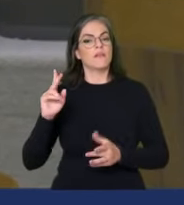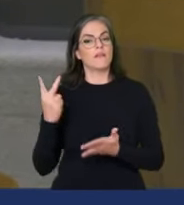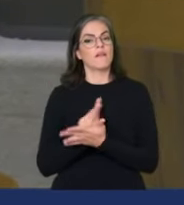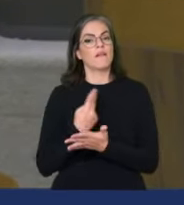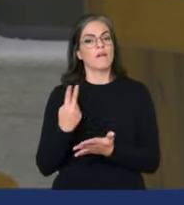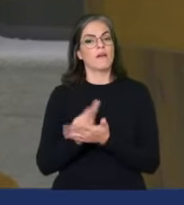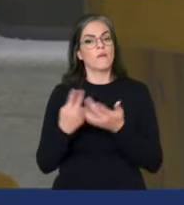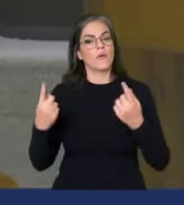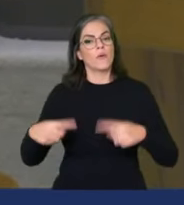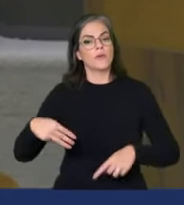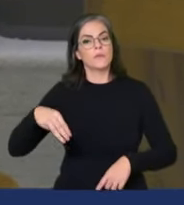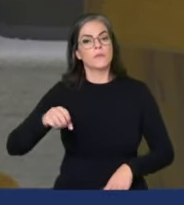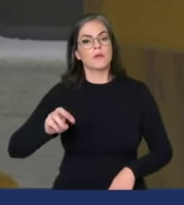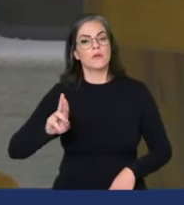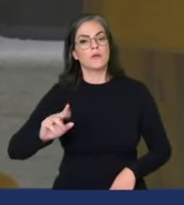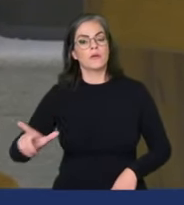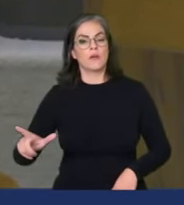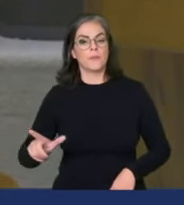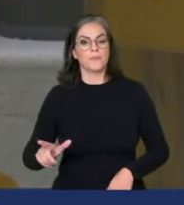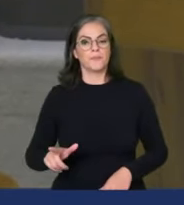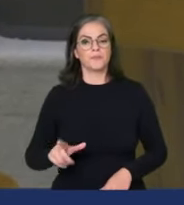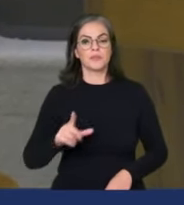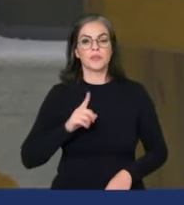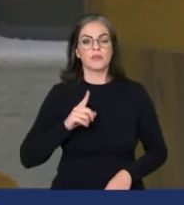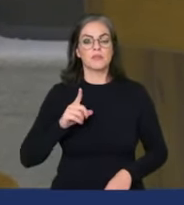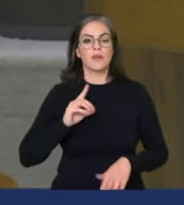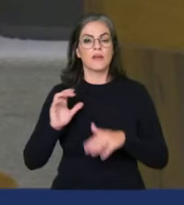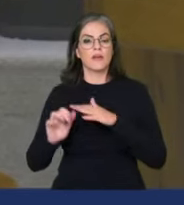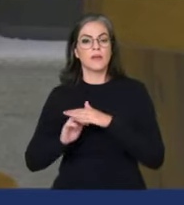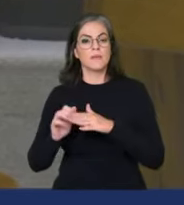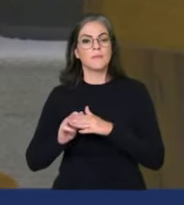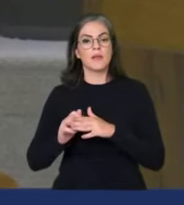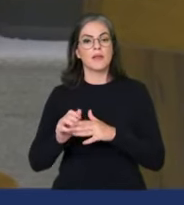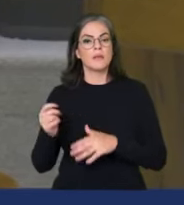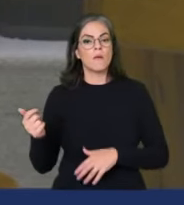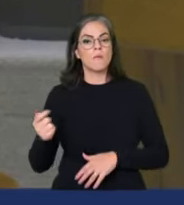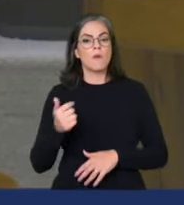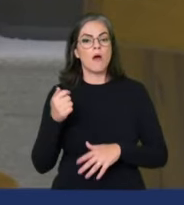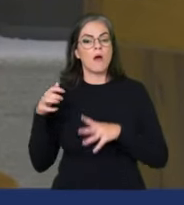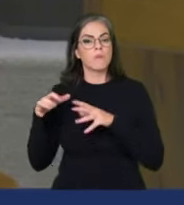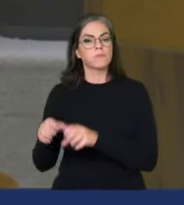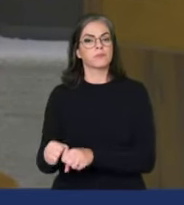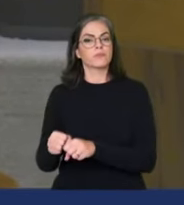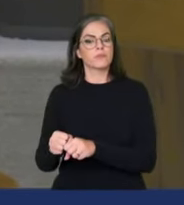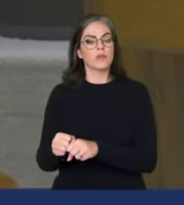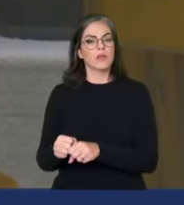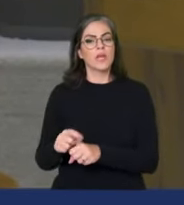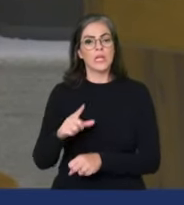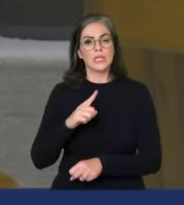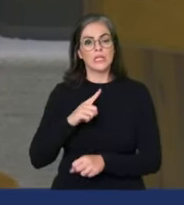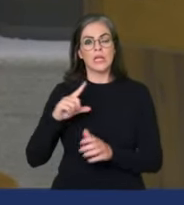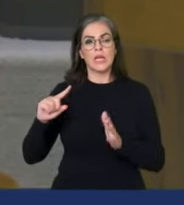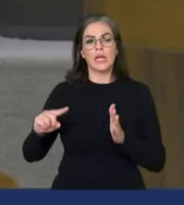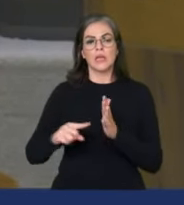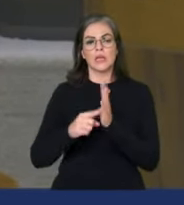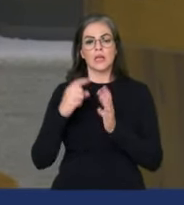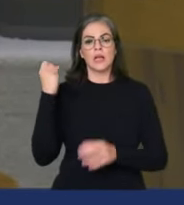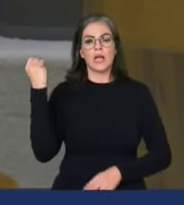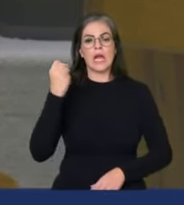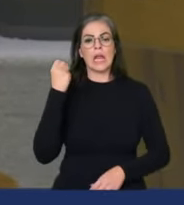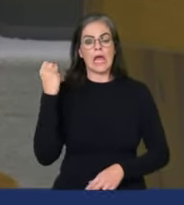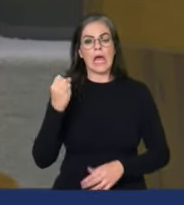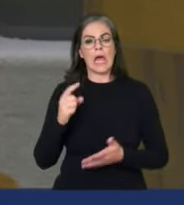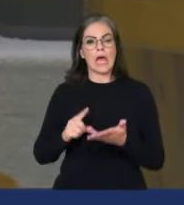da concentração de mercado e de oligopólio privado, há denúncias graves sobre todos os jabutis impostos